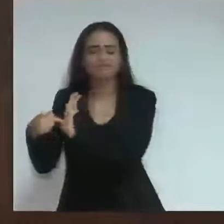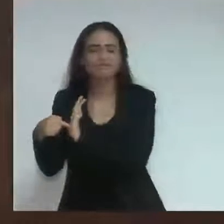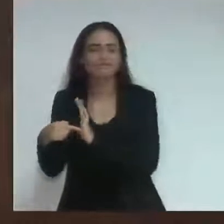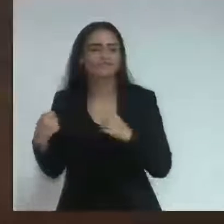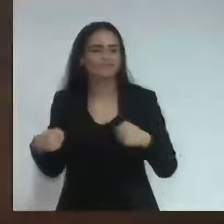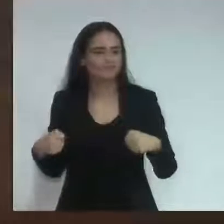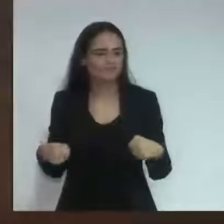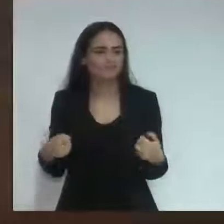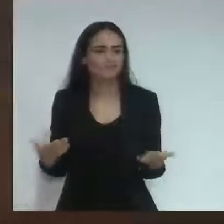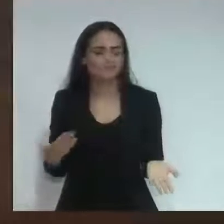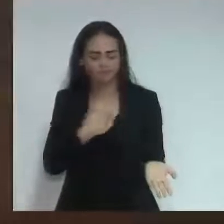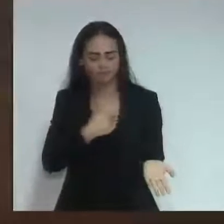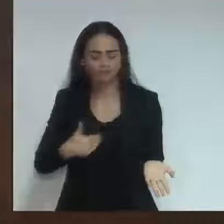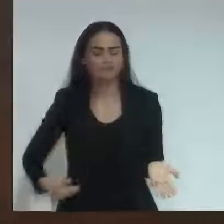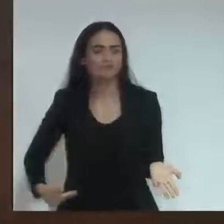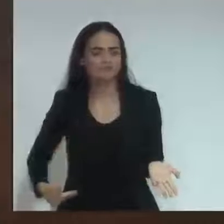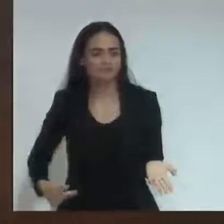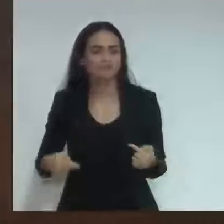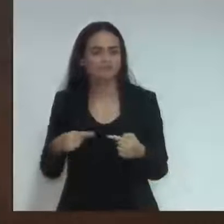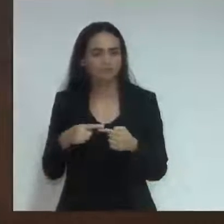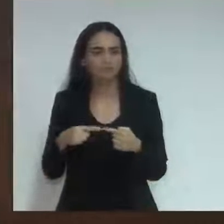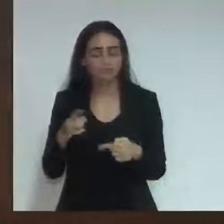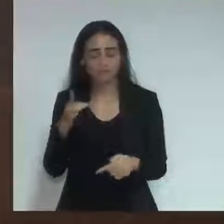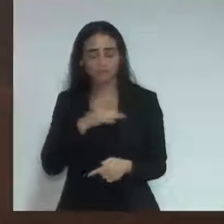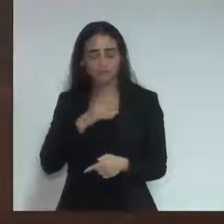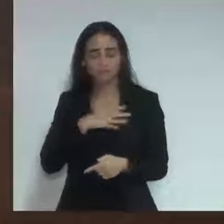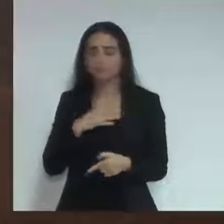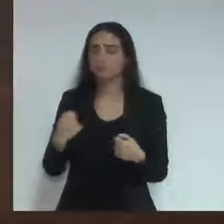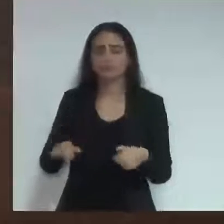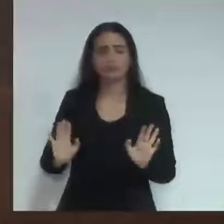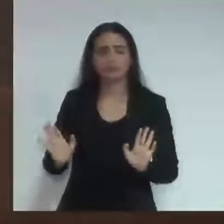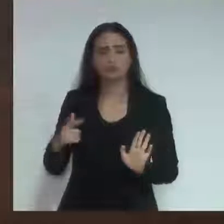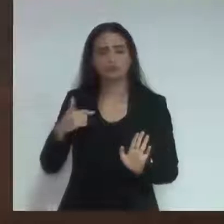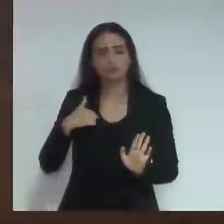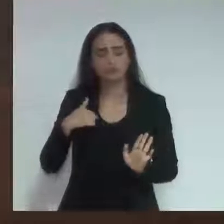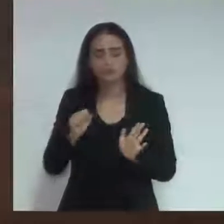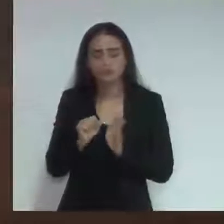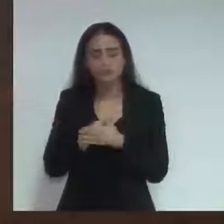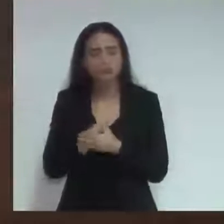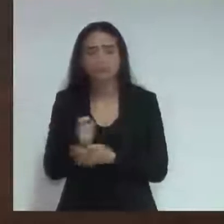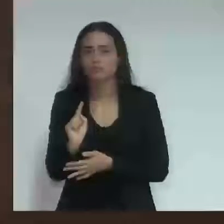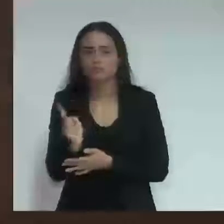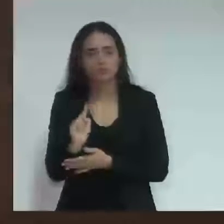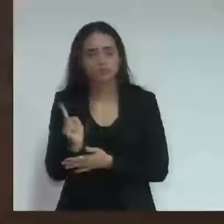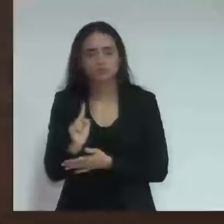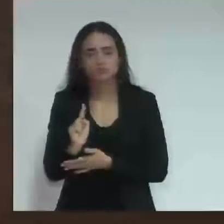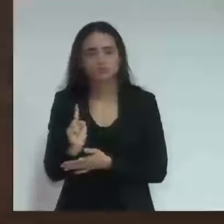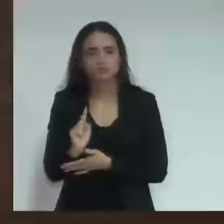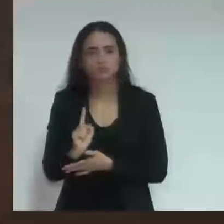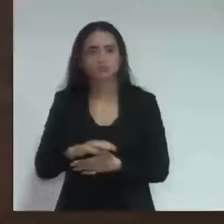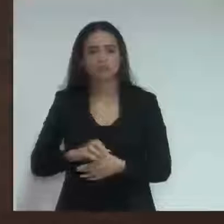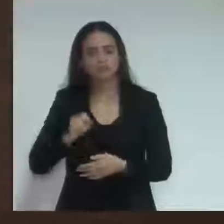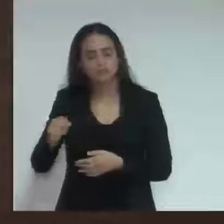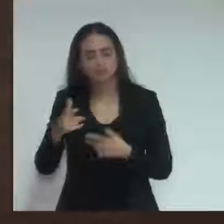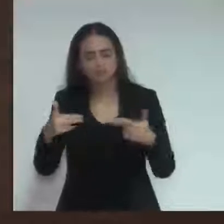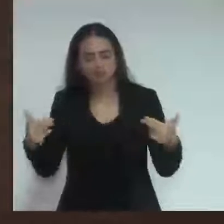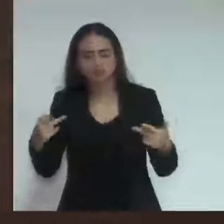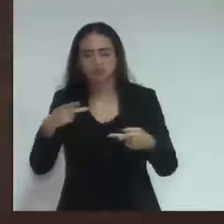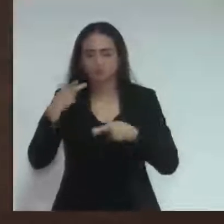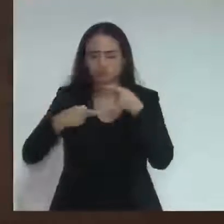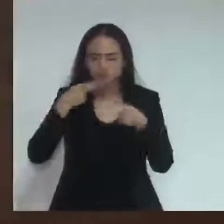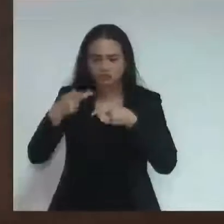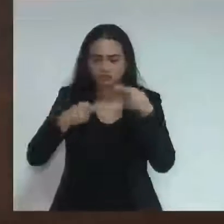coisa. E não tem que ter medo. E não vou ficar escondido jamais por as coisas que eu falo, pelas